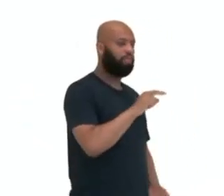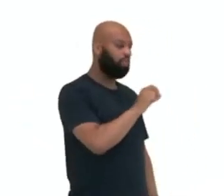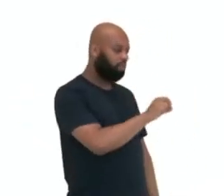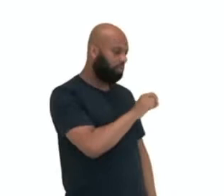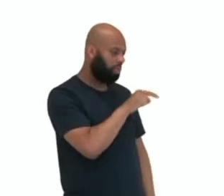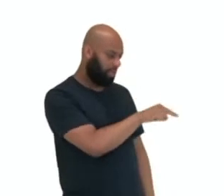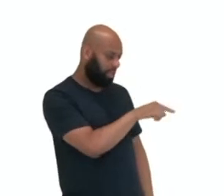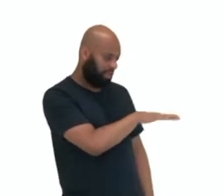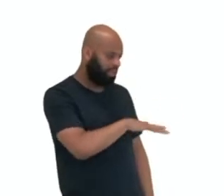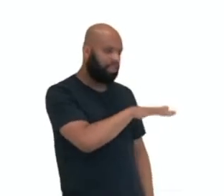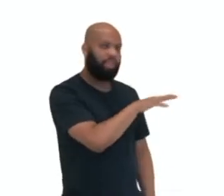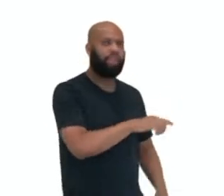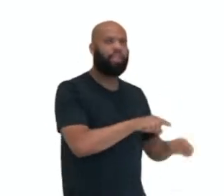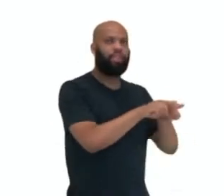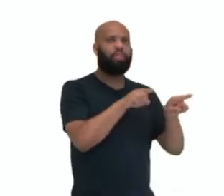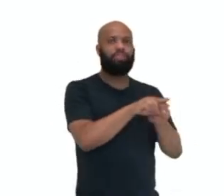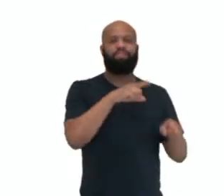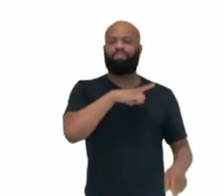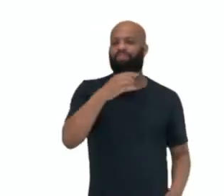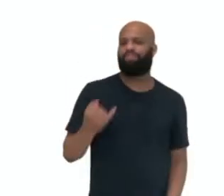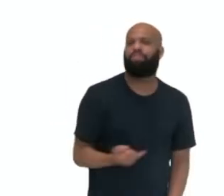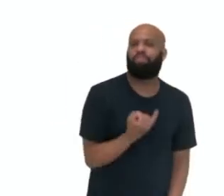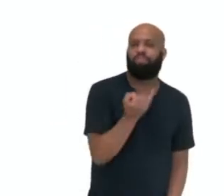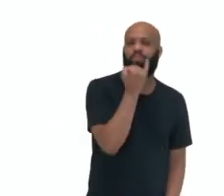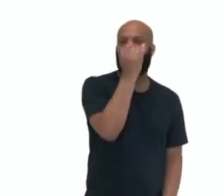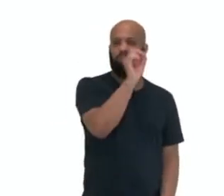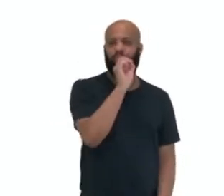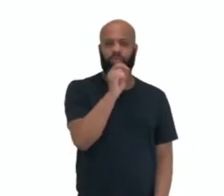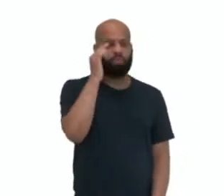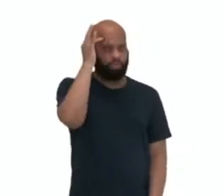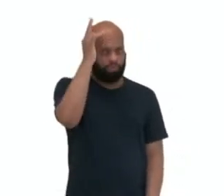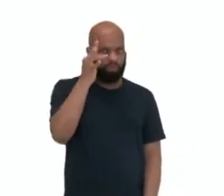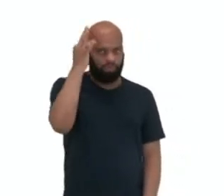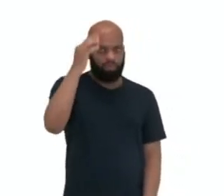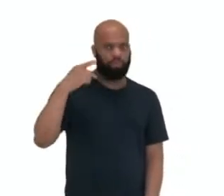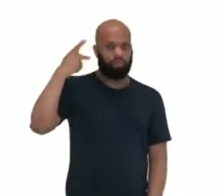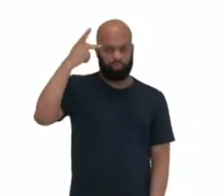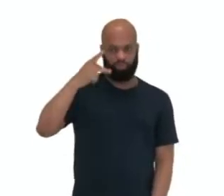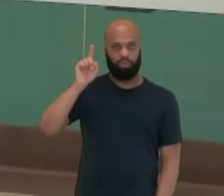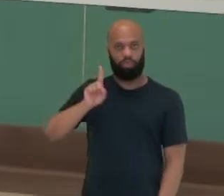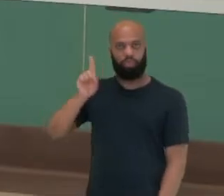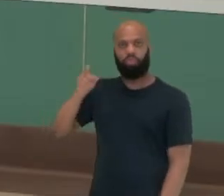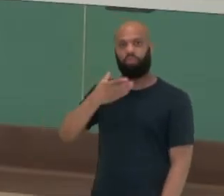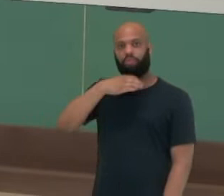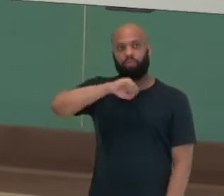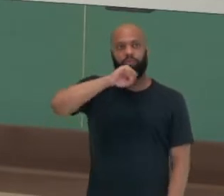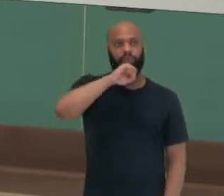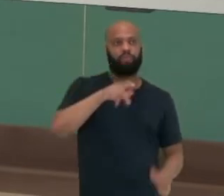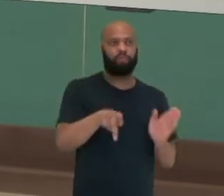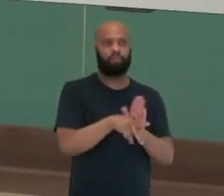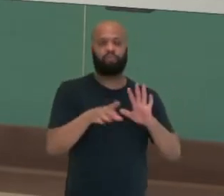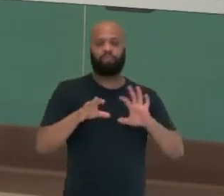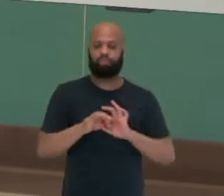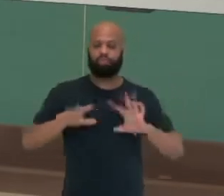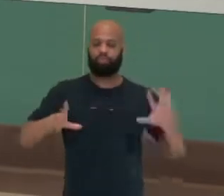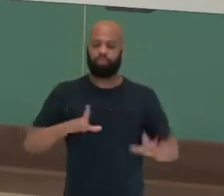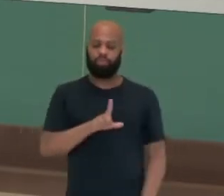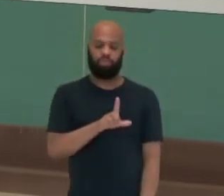importantes contribuições também à filosofia política e é considerado o pai do